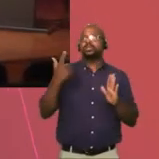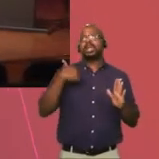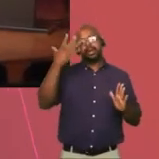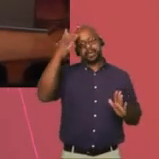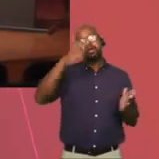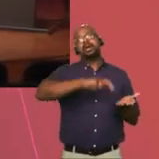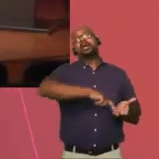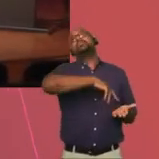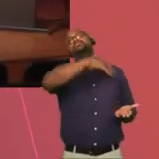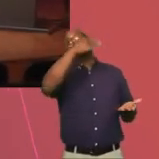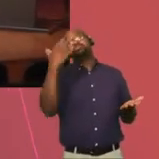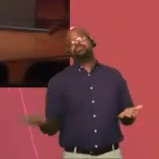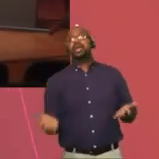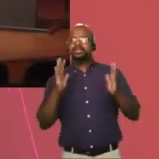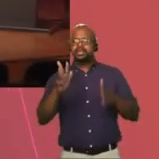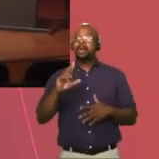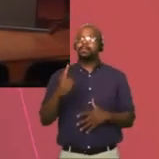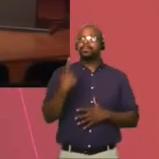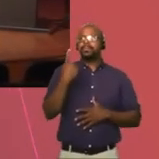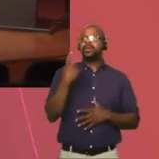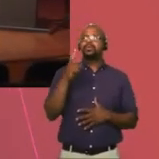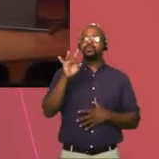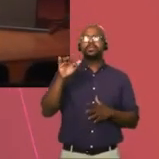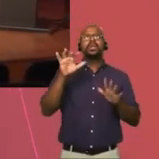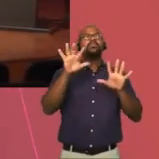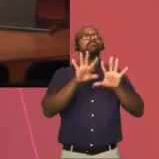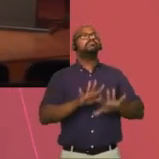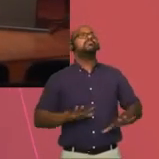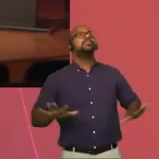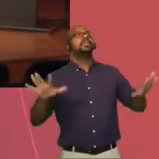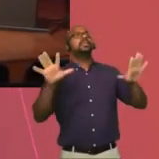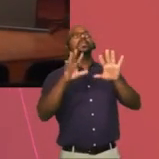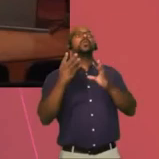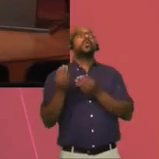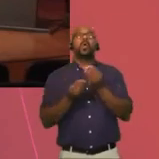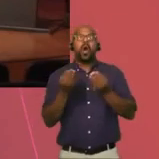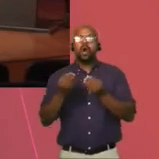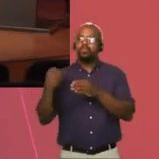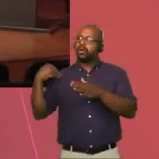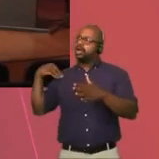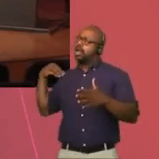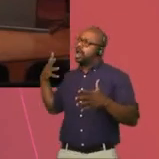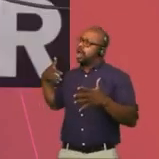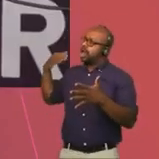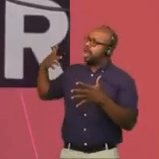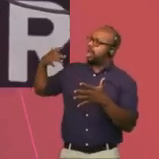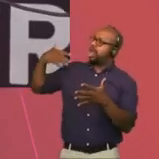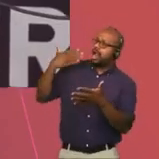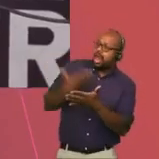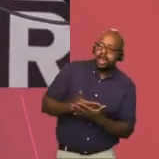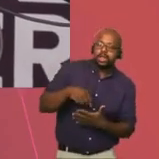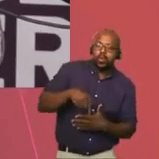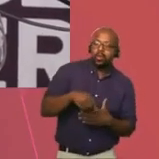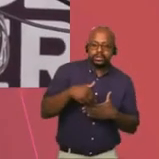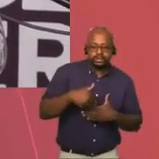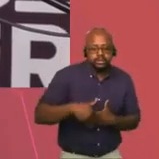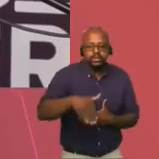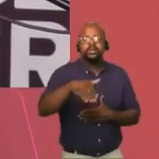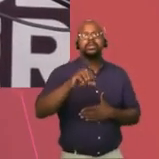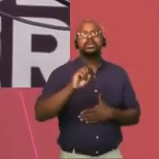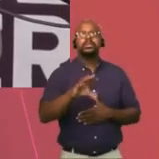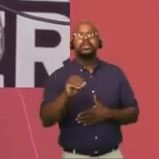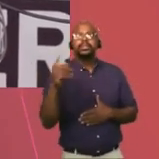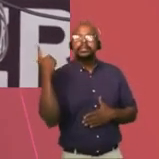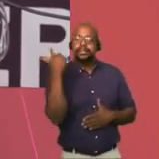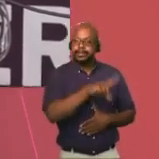amanhã já trouxe nesse primeiro dia um Panorama da onde a gente veio aonde a gente tá para onde a gente vai como que a gente